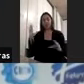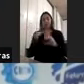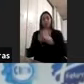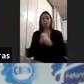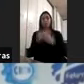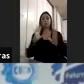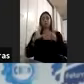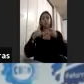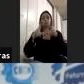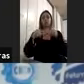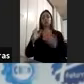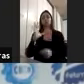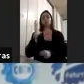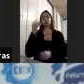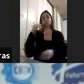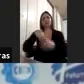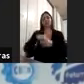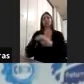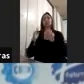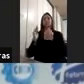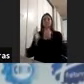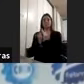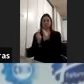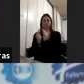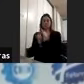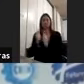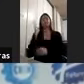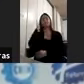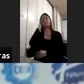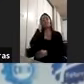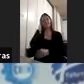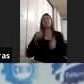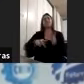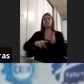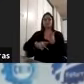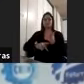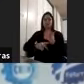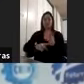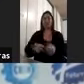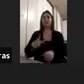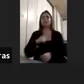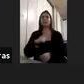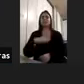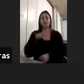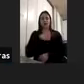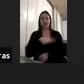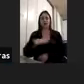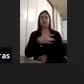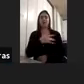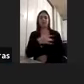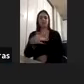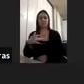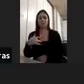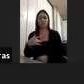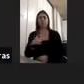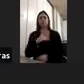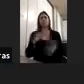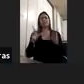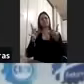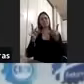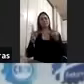a gente não, né? Claro que o sindicato tem o departamento de saúde que acompanha aqui os lesionados, sim,